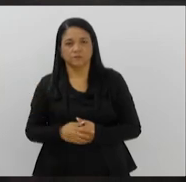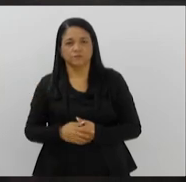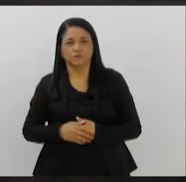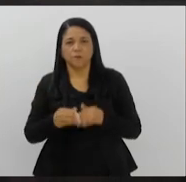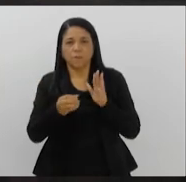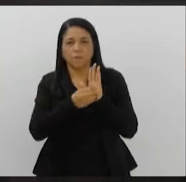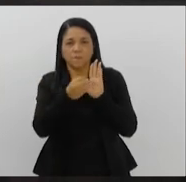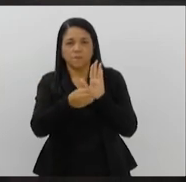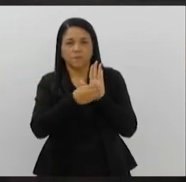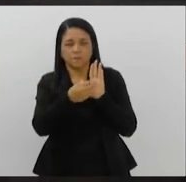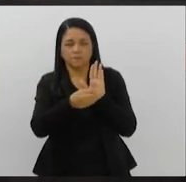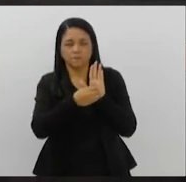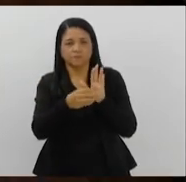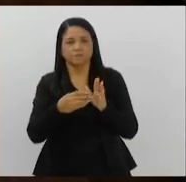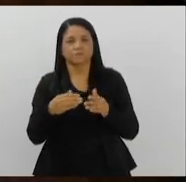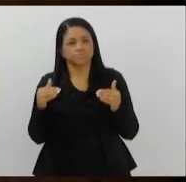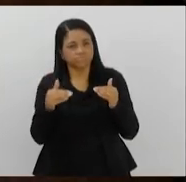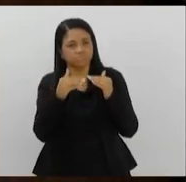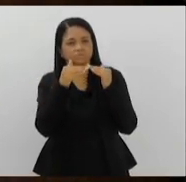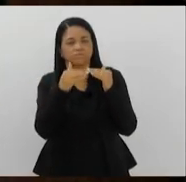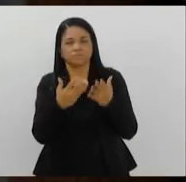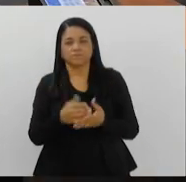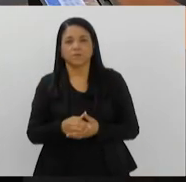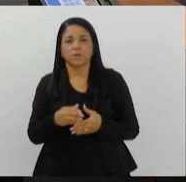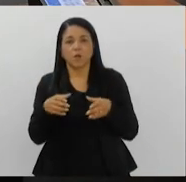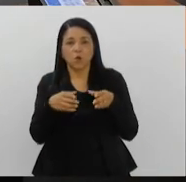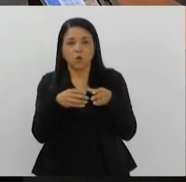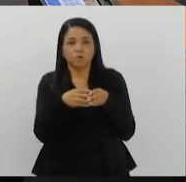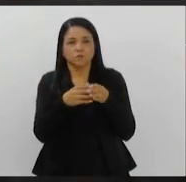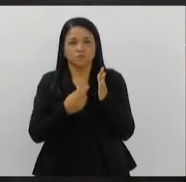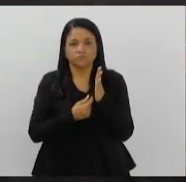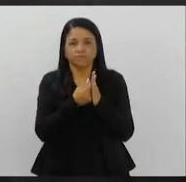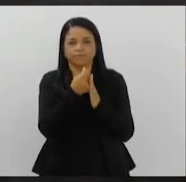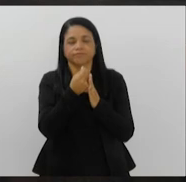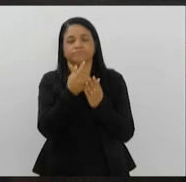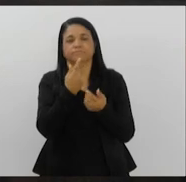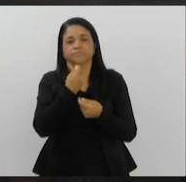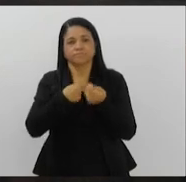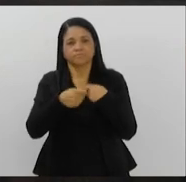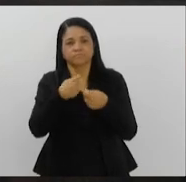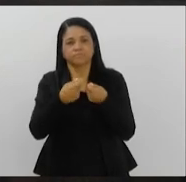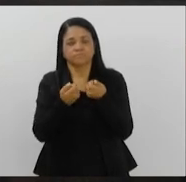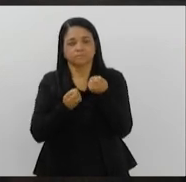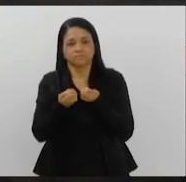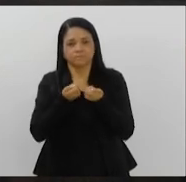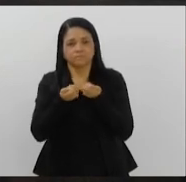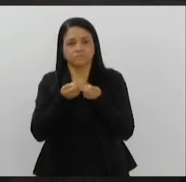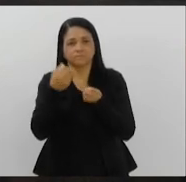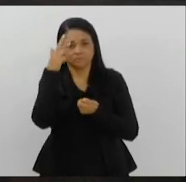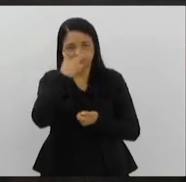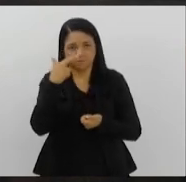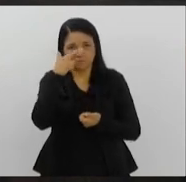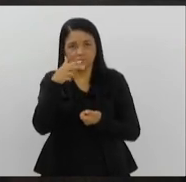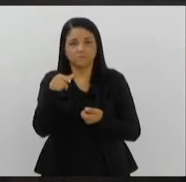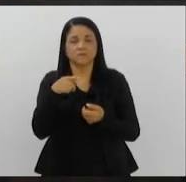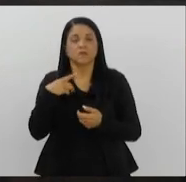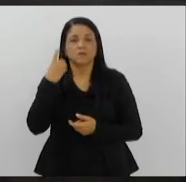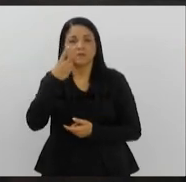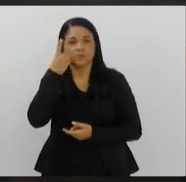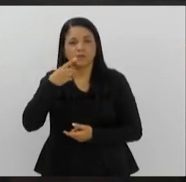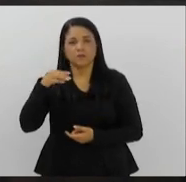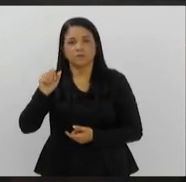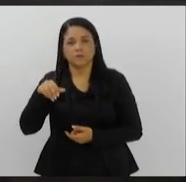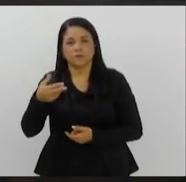Parecer, emite parecer. Favorável. Pela Comissão de Orçamento, Fiscalização Financeira e Controle, deputado André Correia, deputado